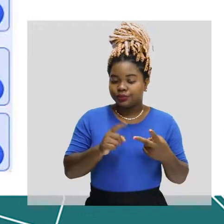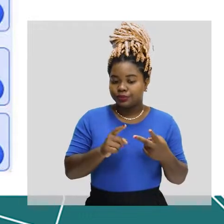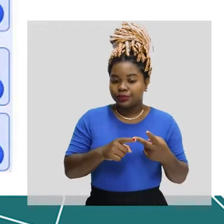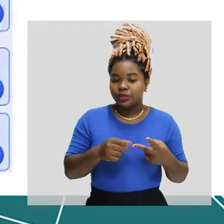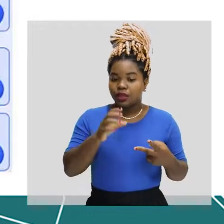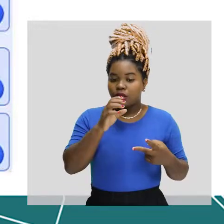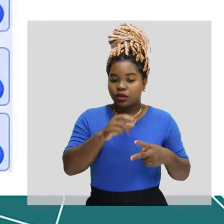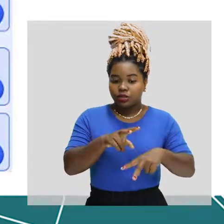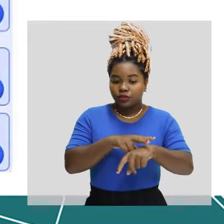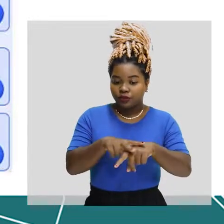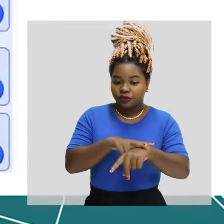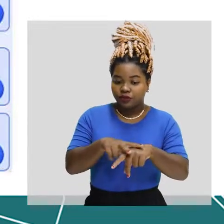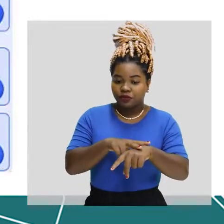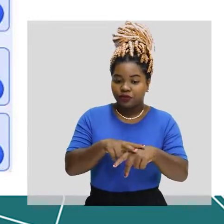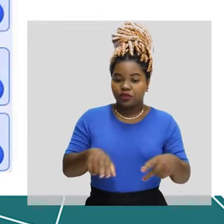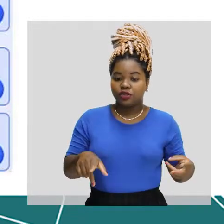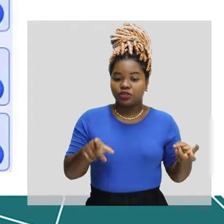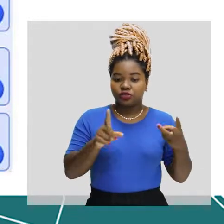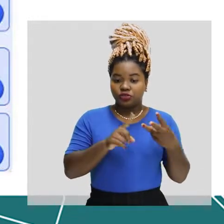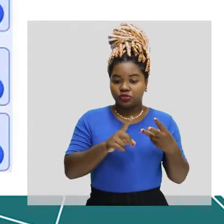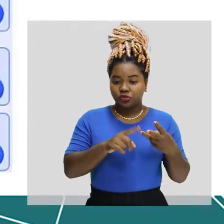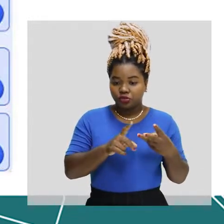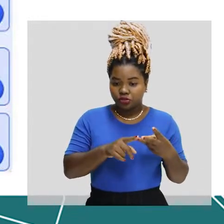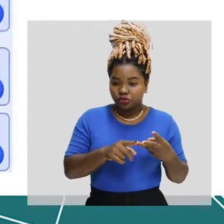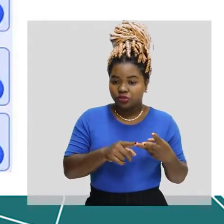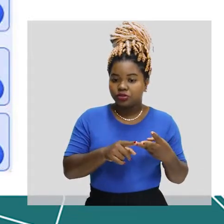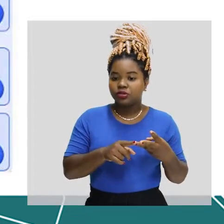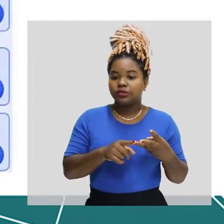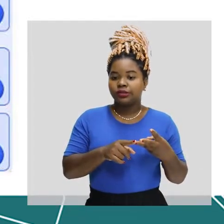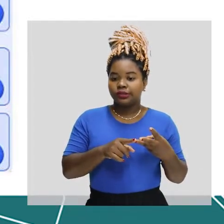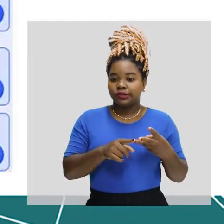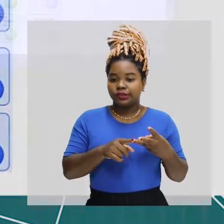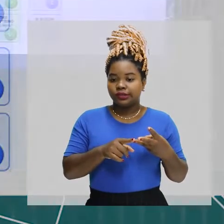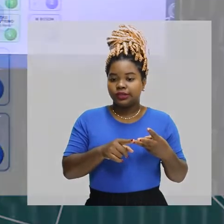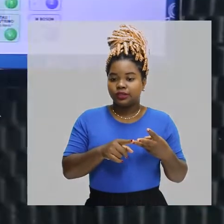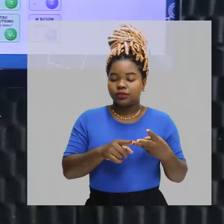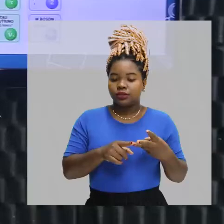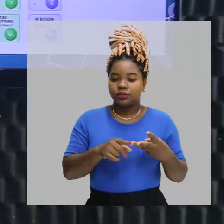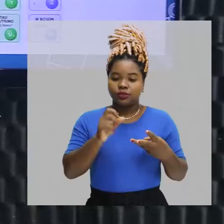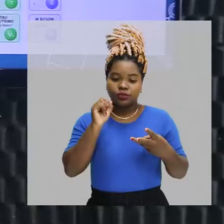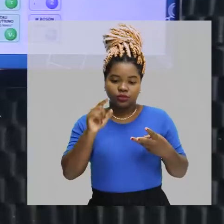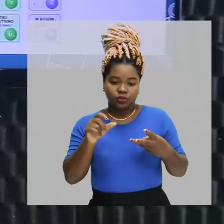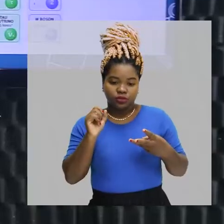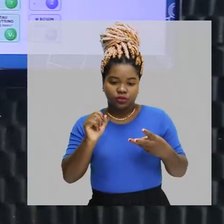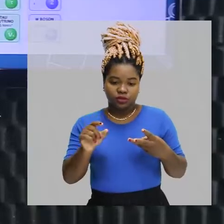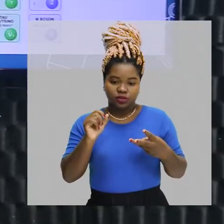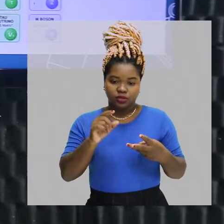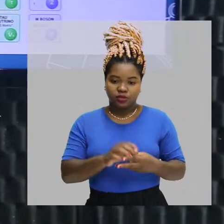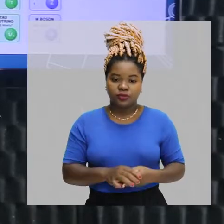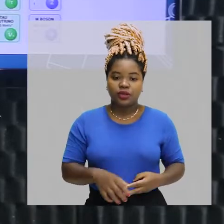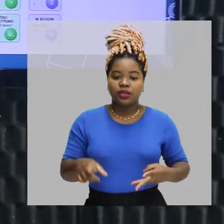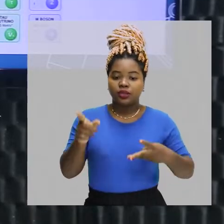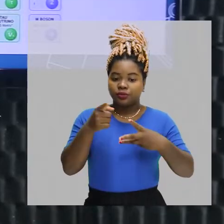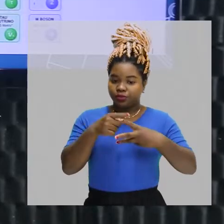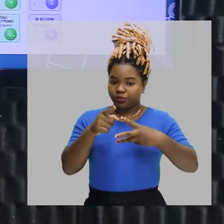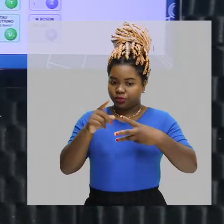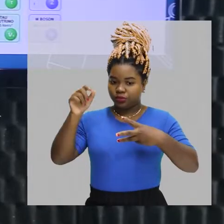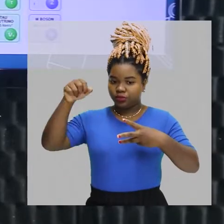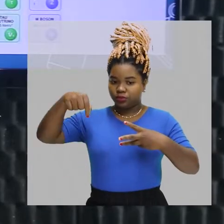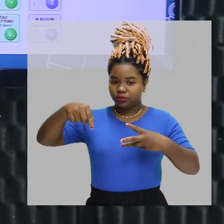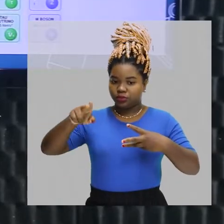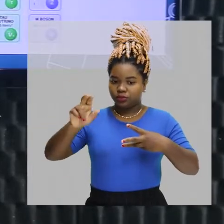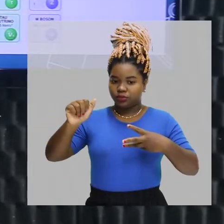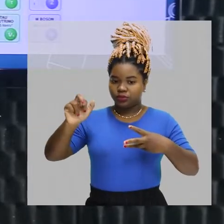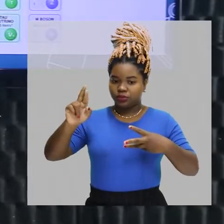nós temos os bósons, tá ok? Então basicamente dessa forma. Então nós temos na parte de cima os quarks, aos